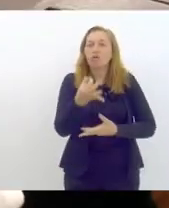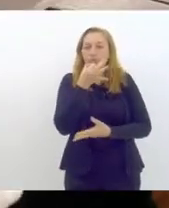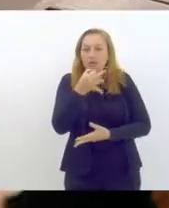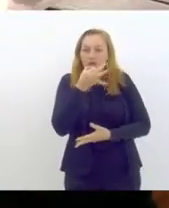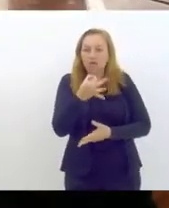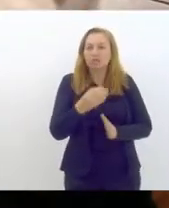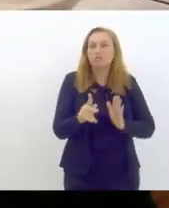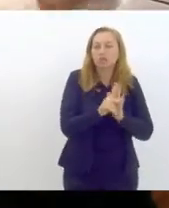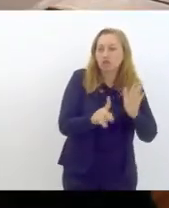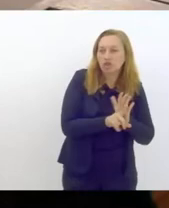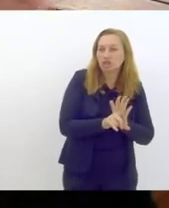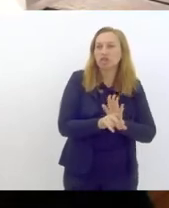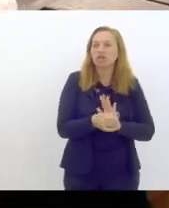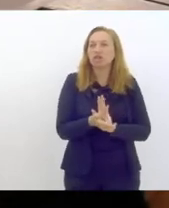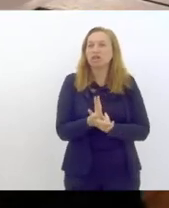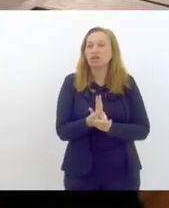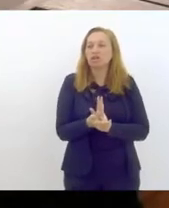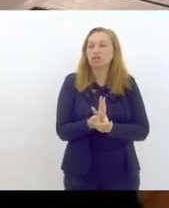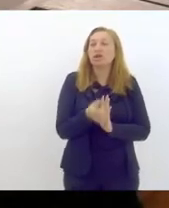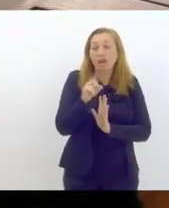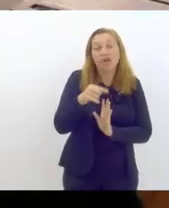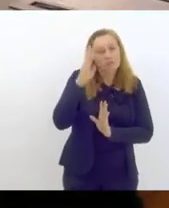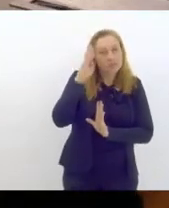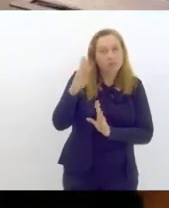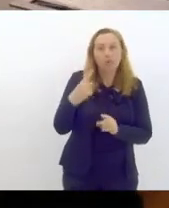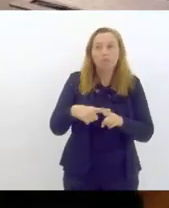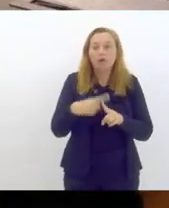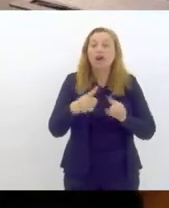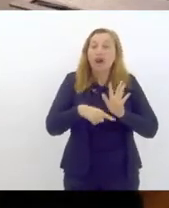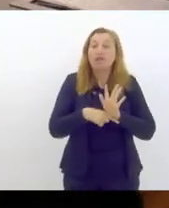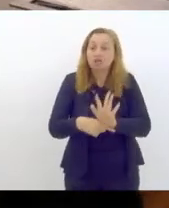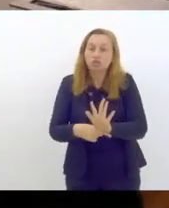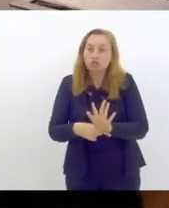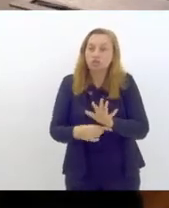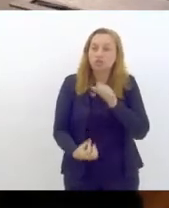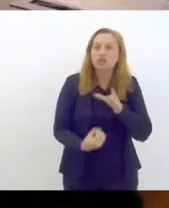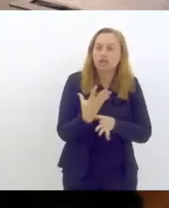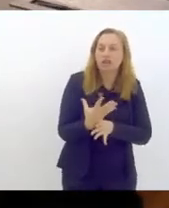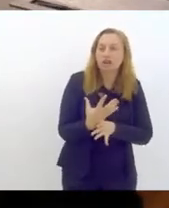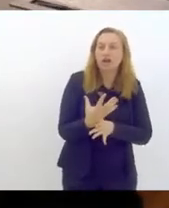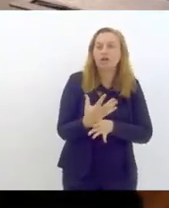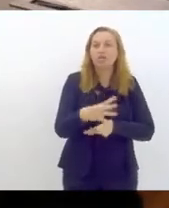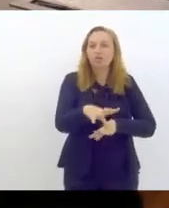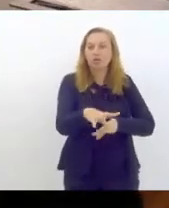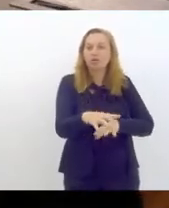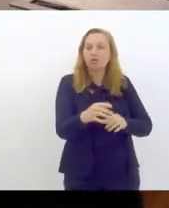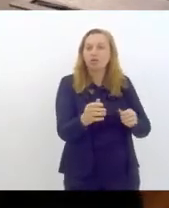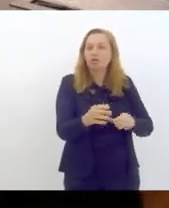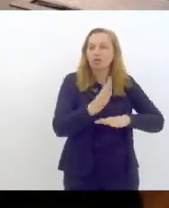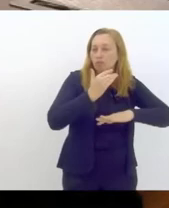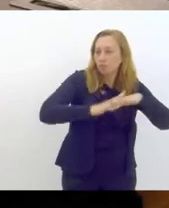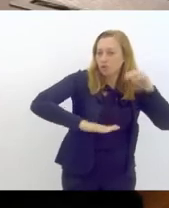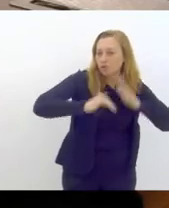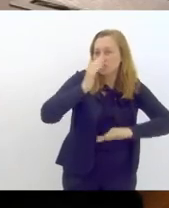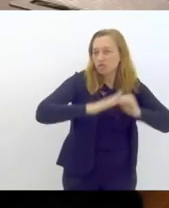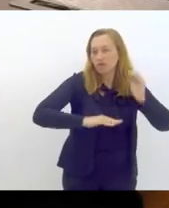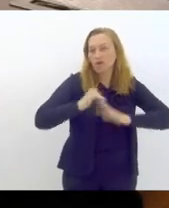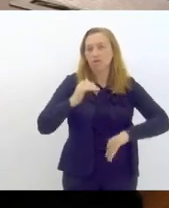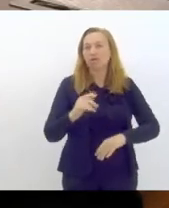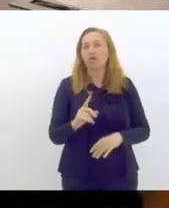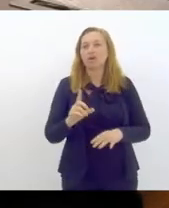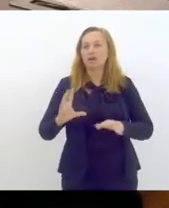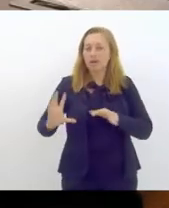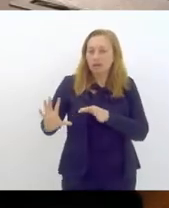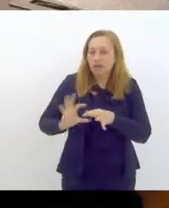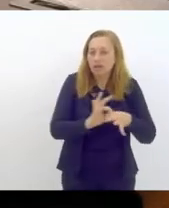lei, ou fazer uma intervenção, isso é fundamental, porque isso ajuda a formar o profissional. O profissional, ele é cunhado,